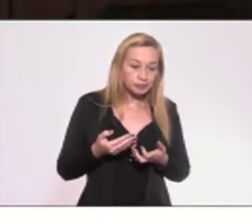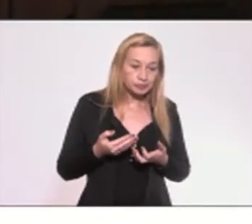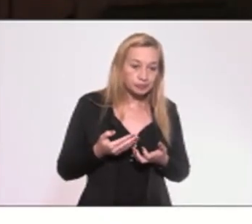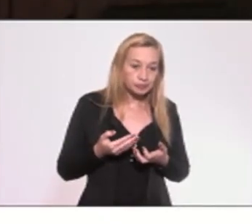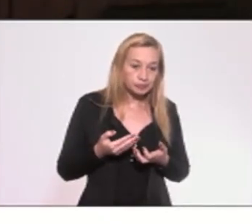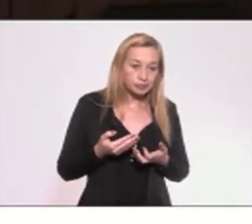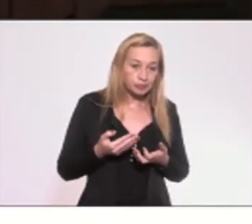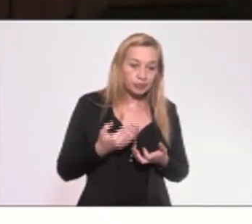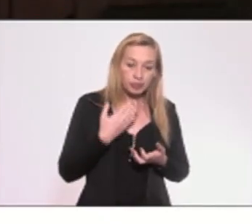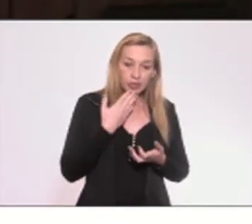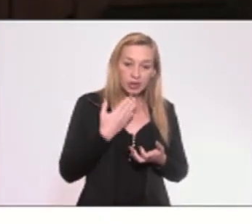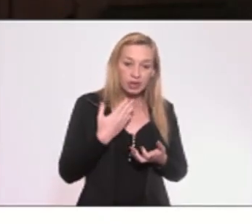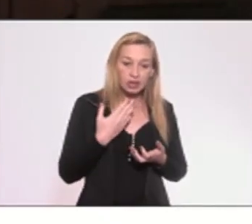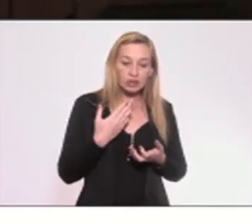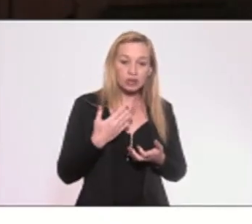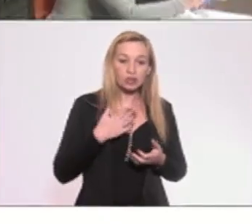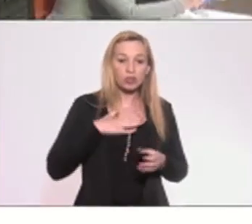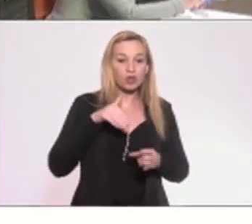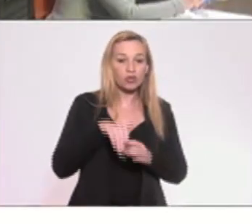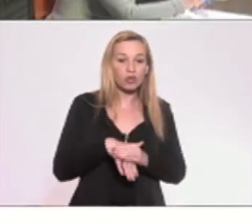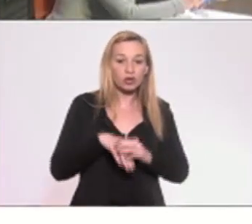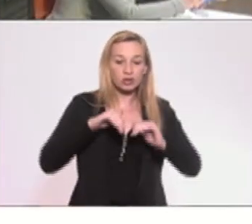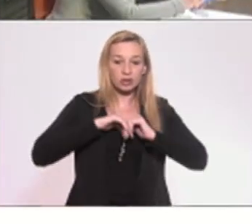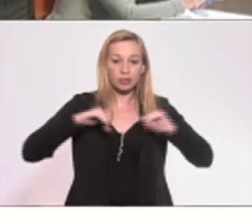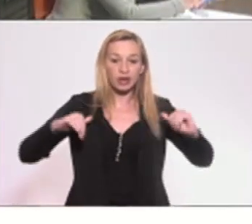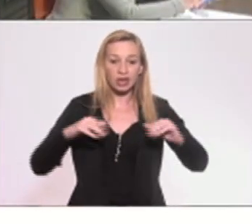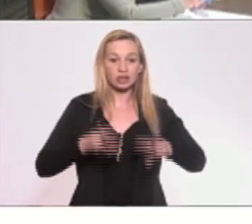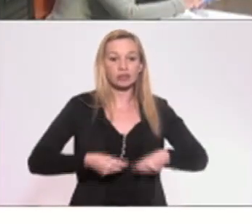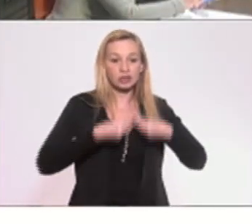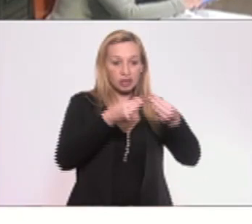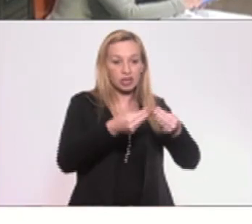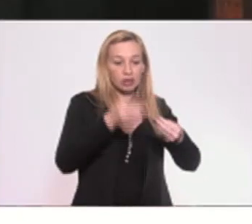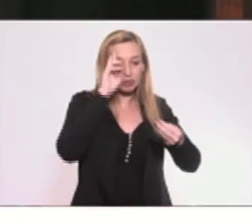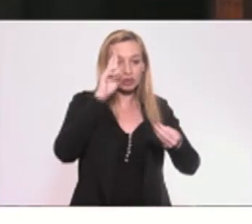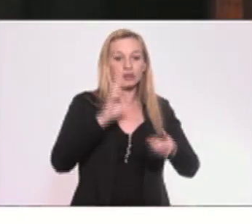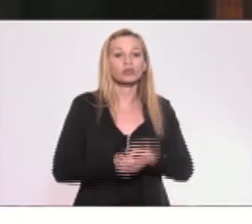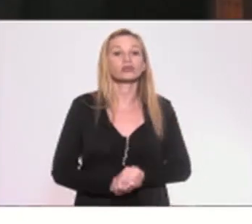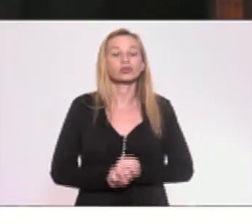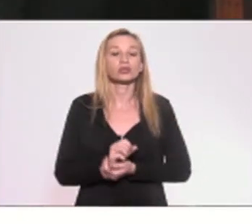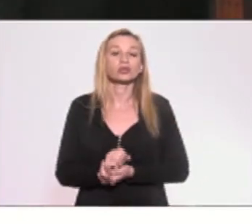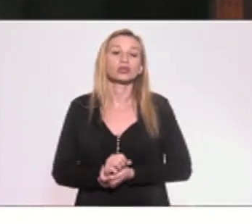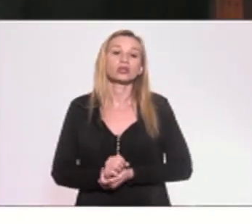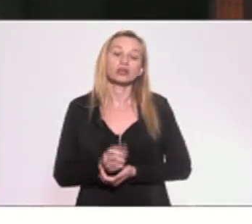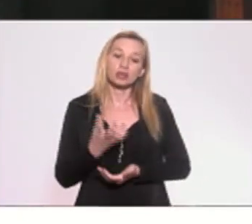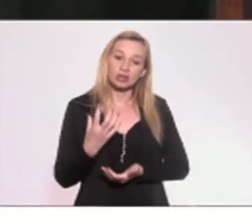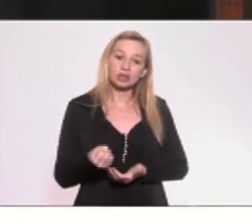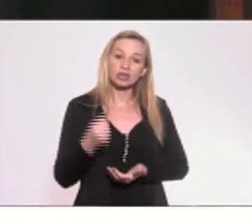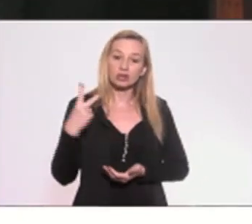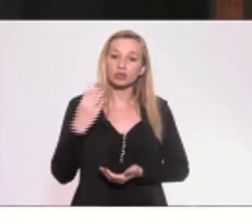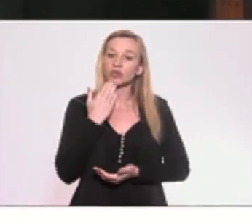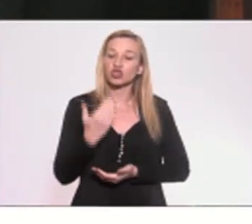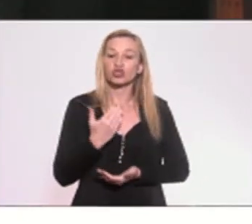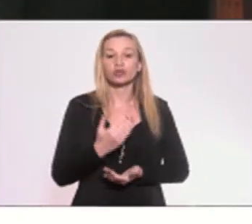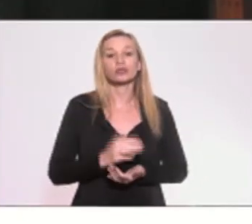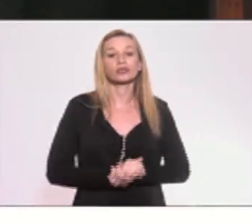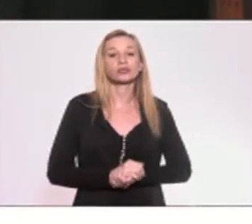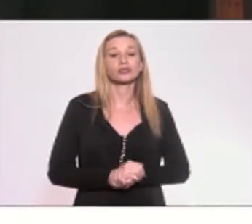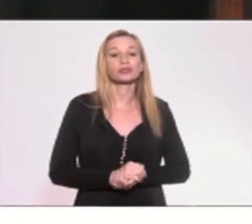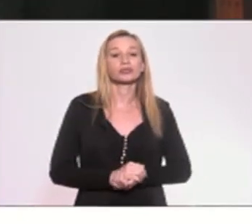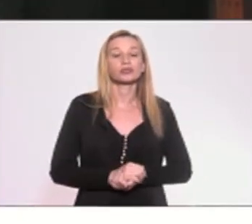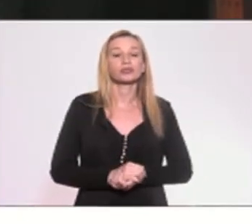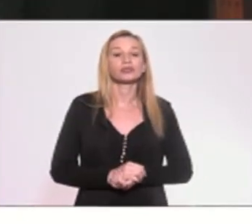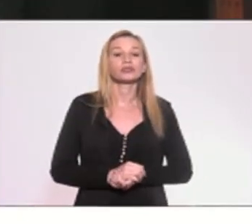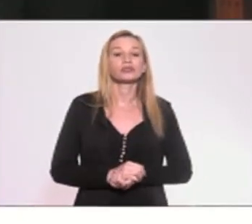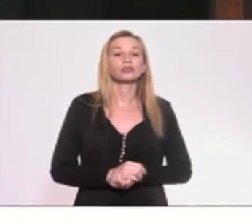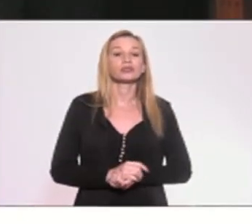a publicação integral do meu voto em separado, que eu vou entregar a Vossa Excelência. Obrigado. Feito o registro e acatado o pedido, deputado Ferreirinha, passo para a